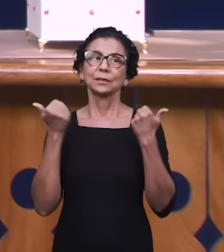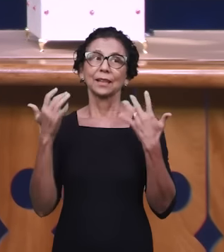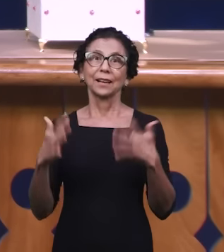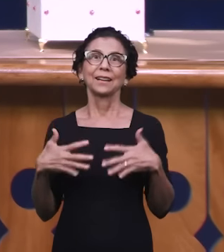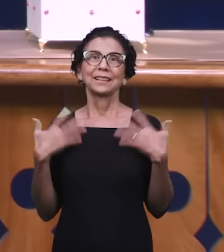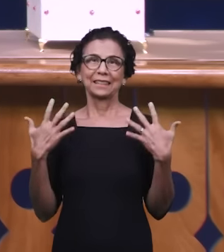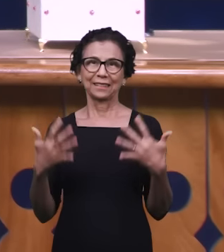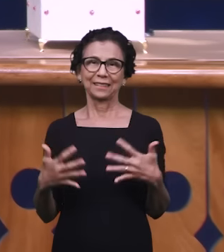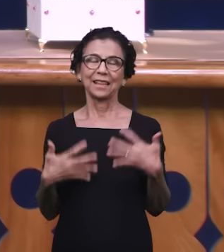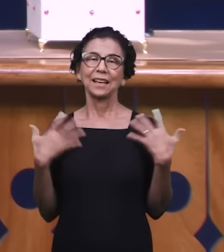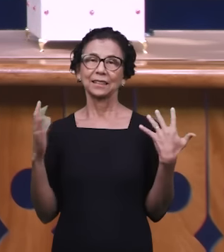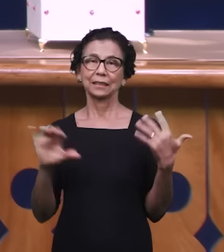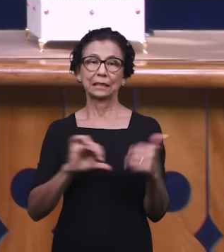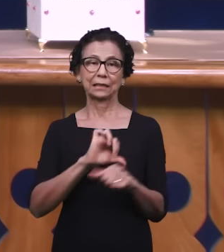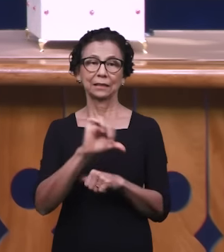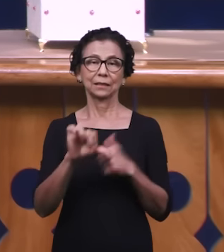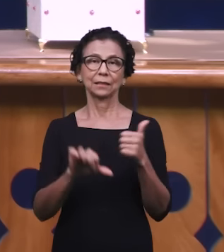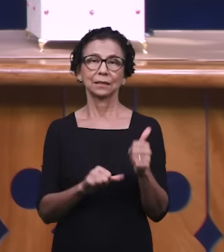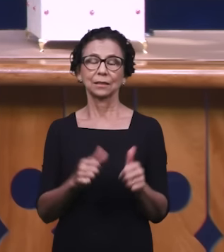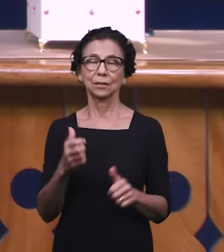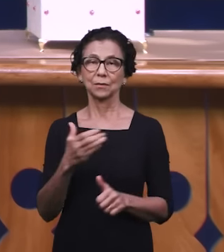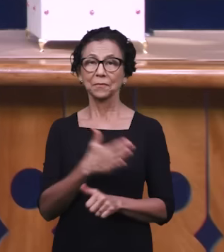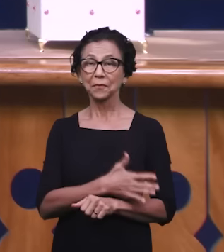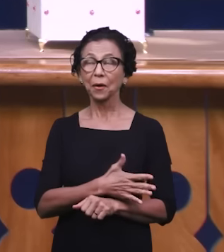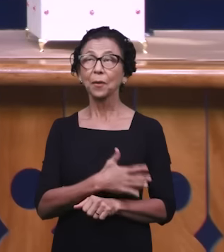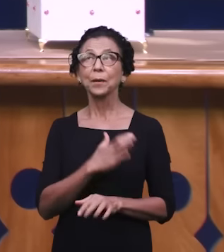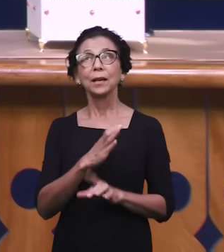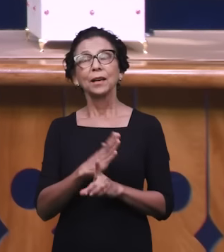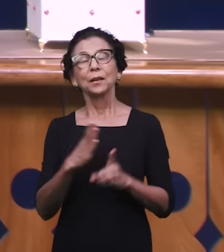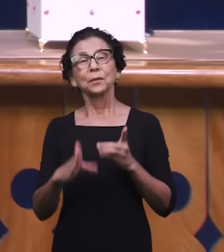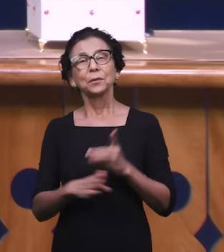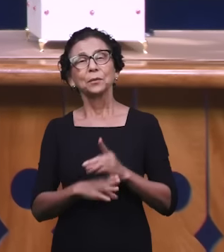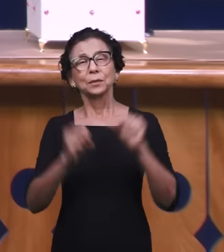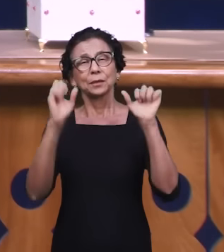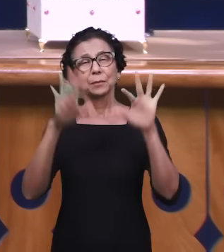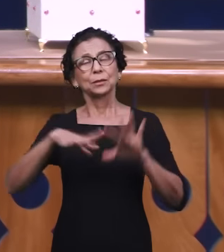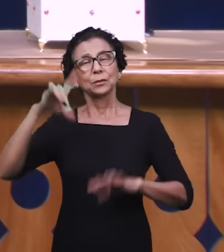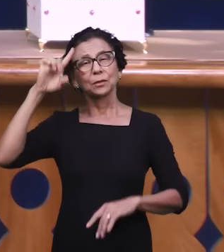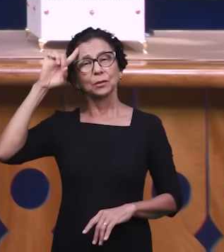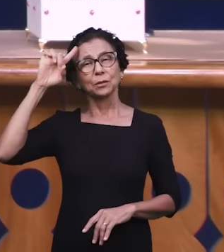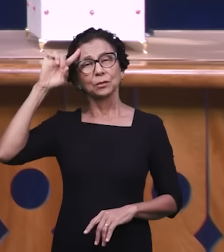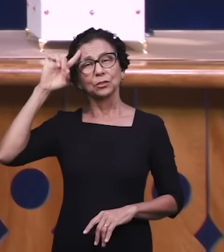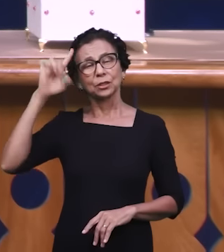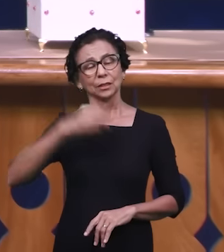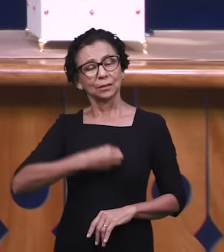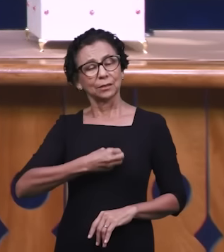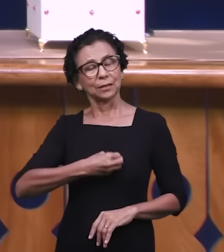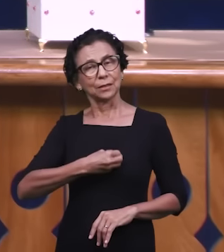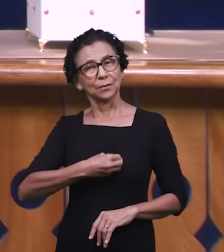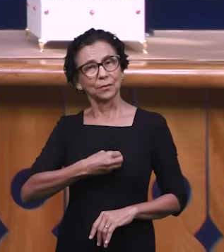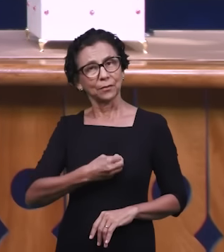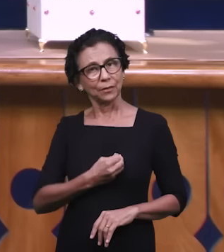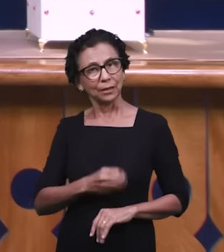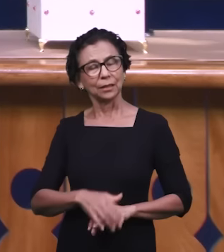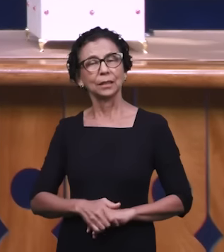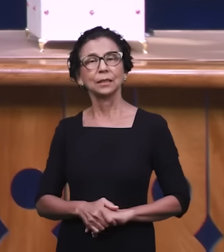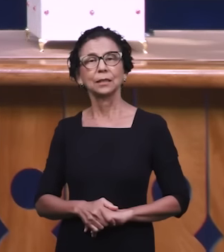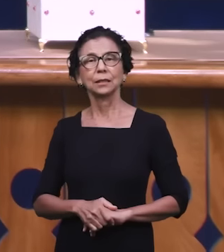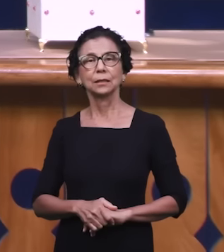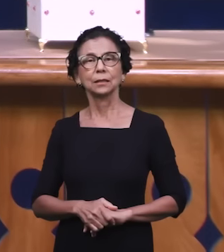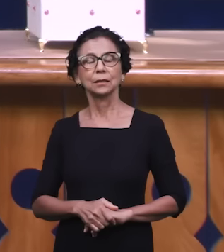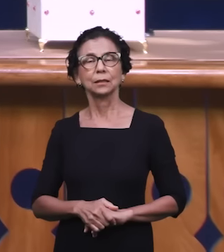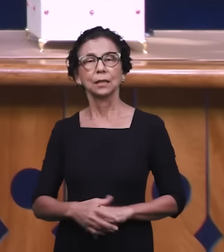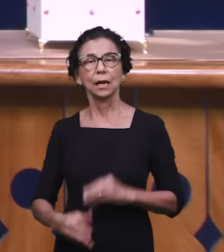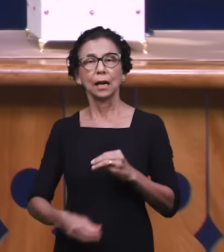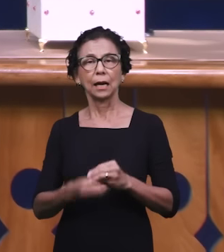que renova, um culto que abençoa a nossa vida a cada dia, na nossa caminhada, que supre a nossa